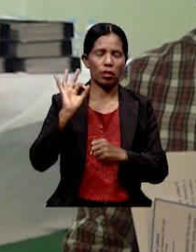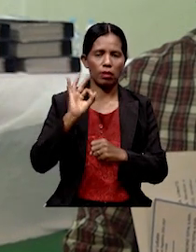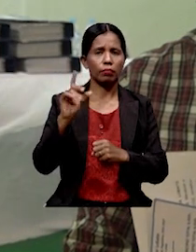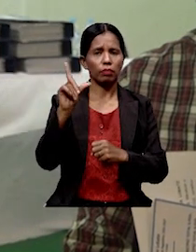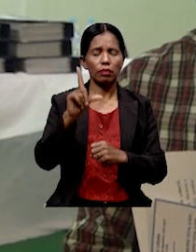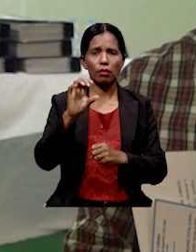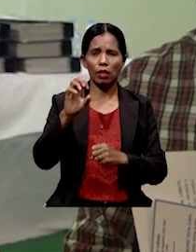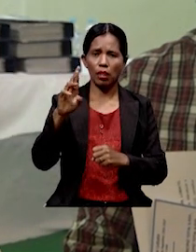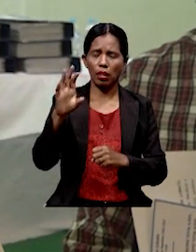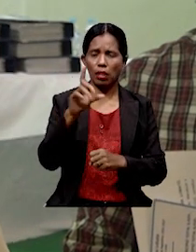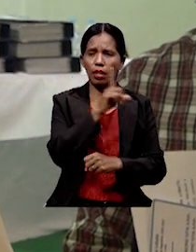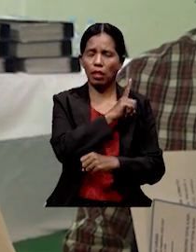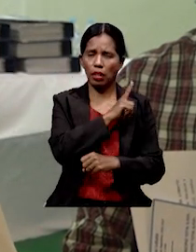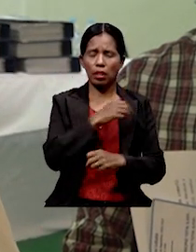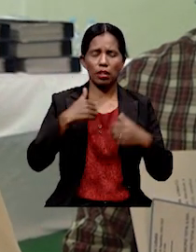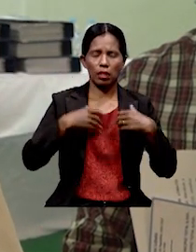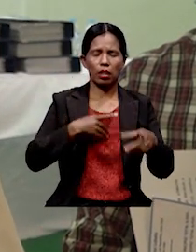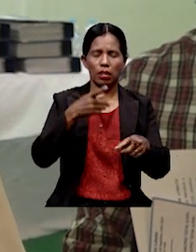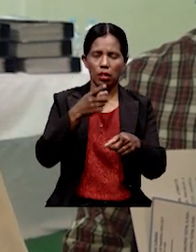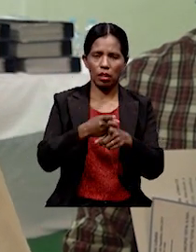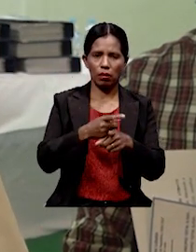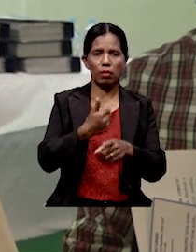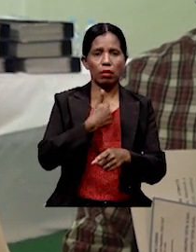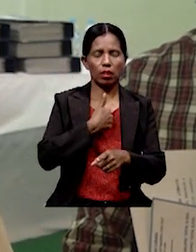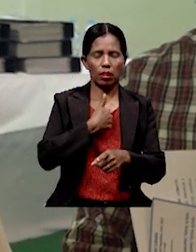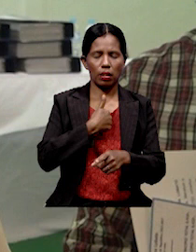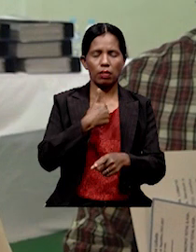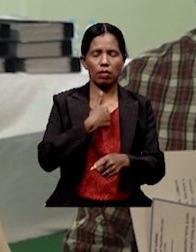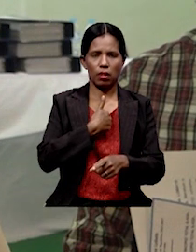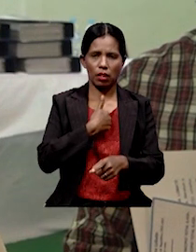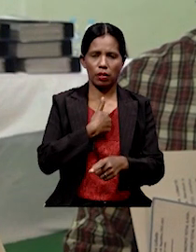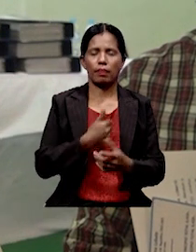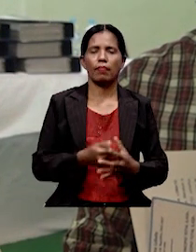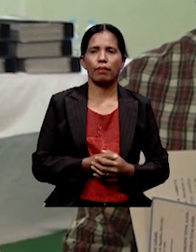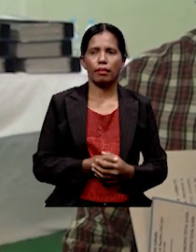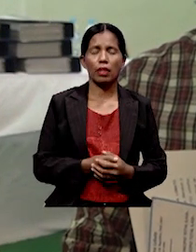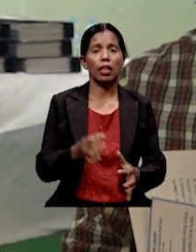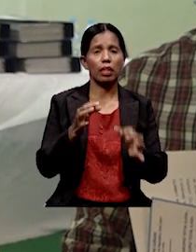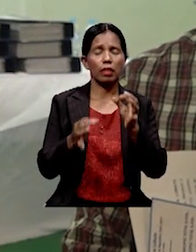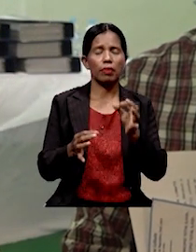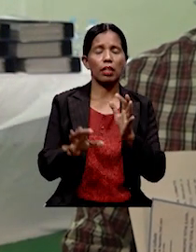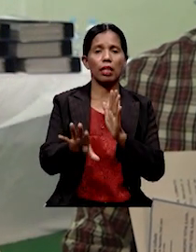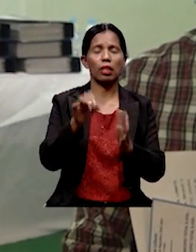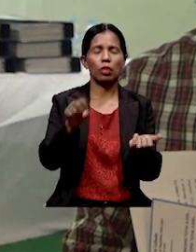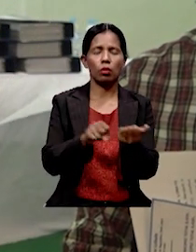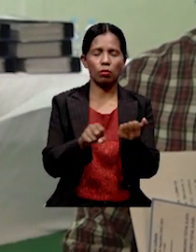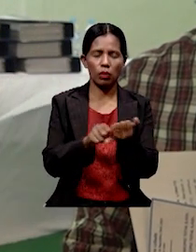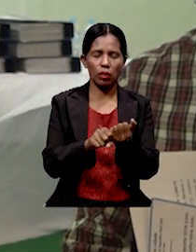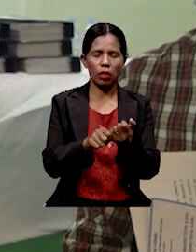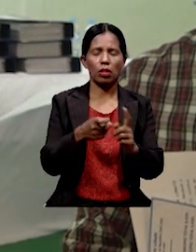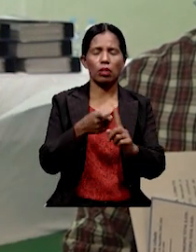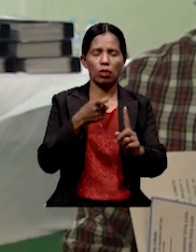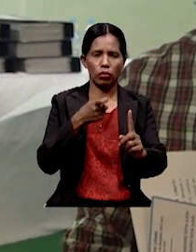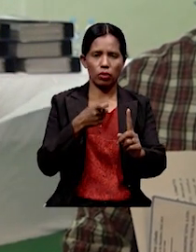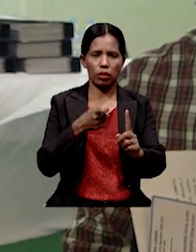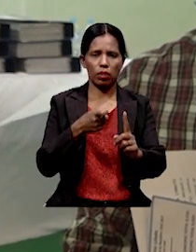Nia ia direito tomak, atu kandidatu wa nia an. Isi ni hetan, apoio usi Fretilin, ne mosu direito